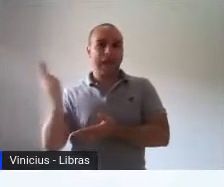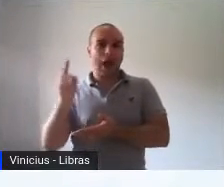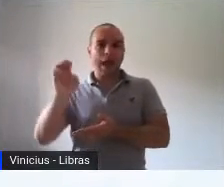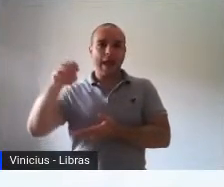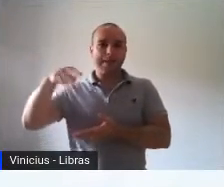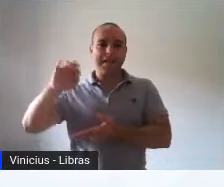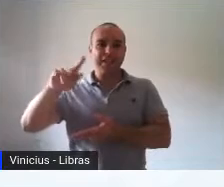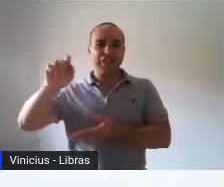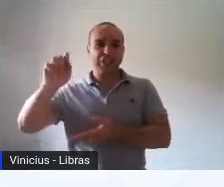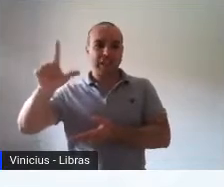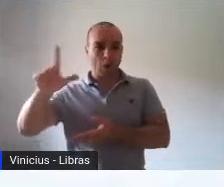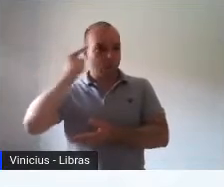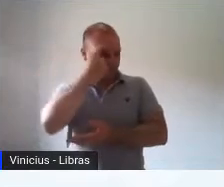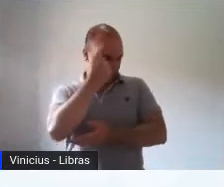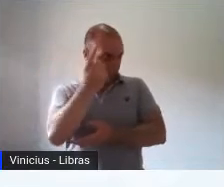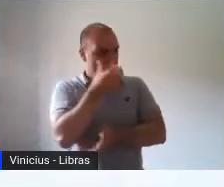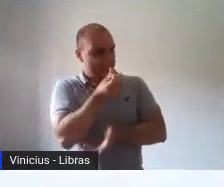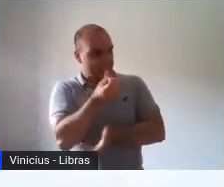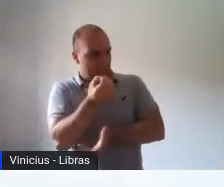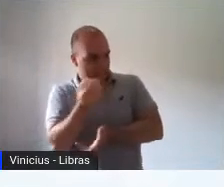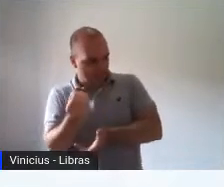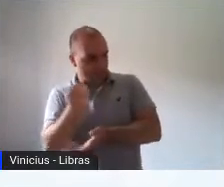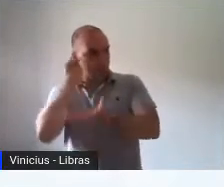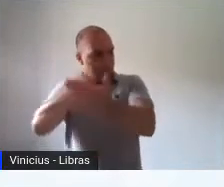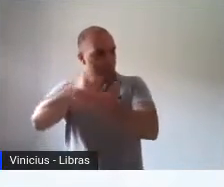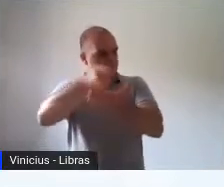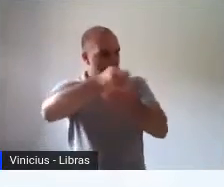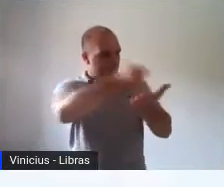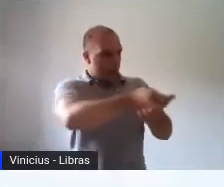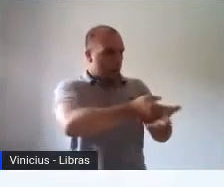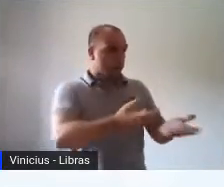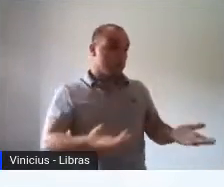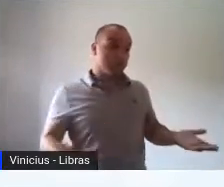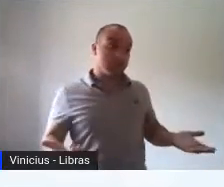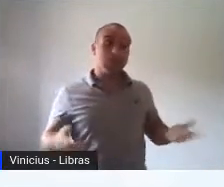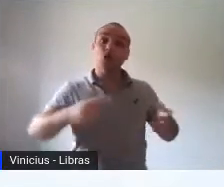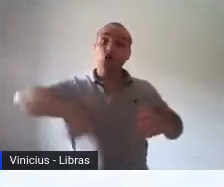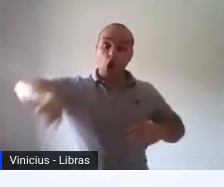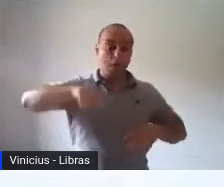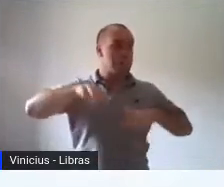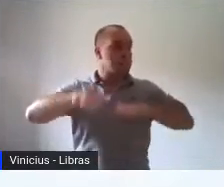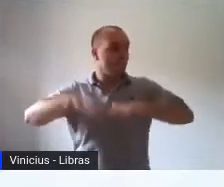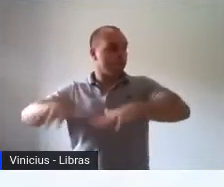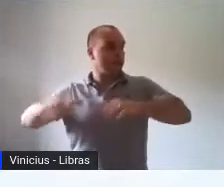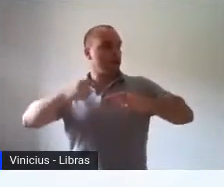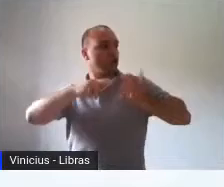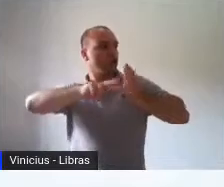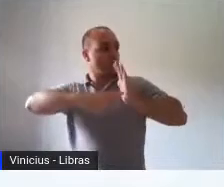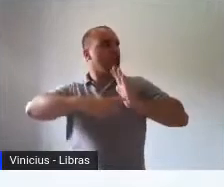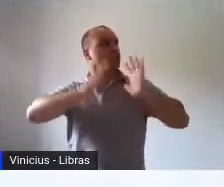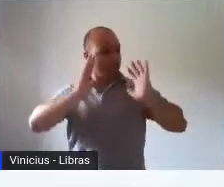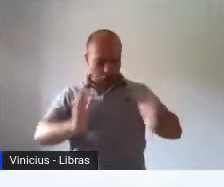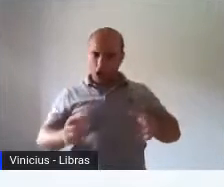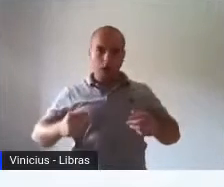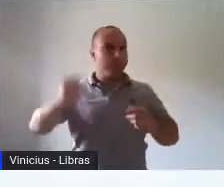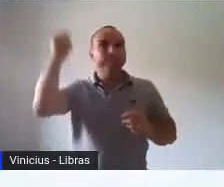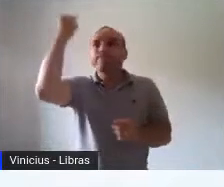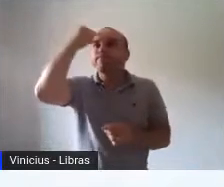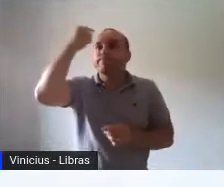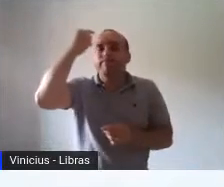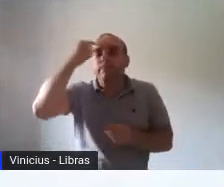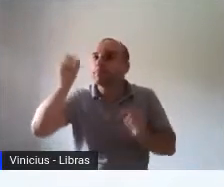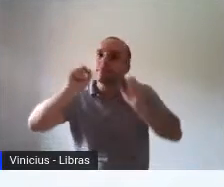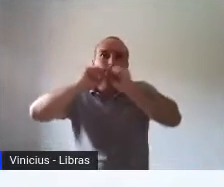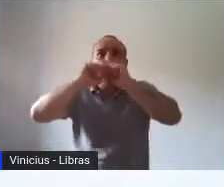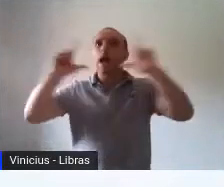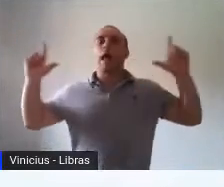para os trabalhadores que estão com a carteira assinada. Então, o movimento sindical ele já está com esse leque aberto, né? Ele já sai do chão